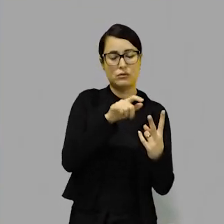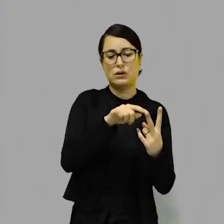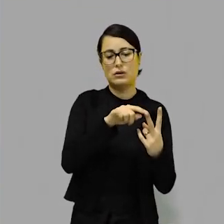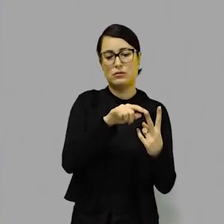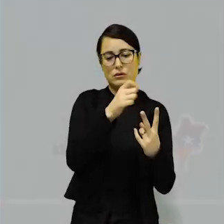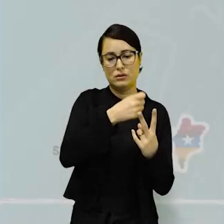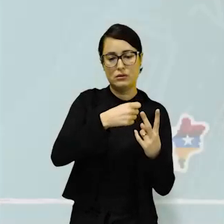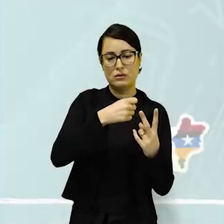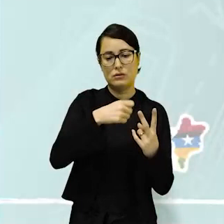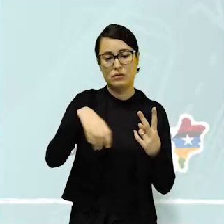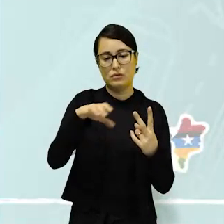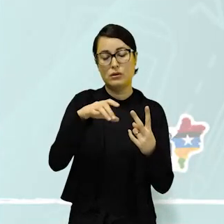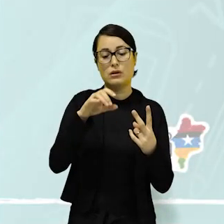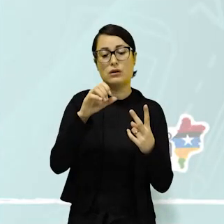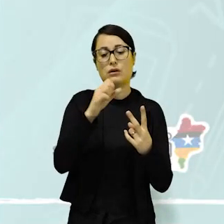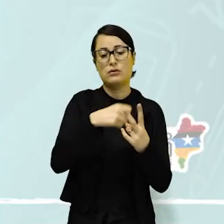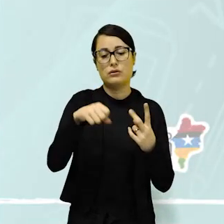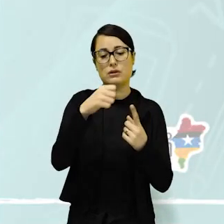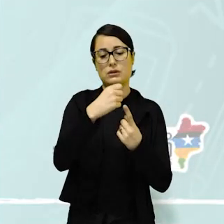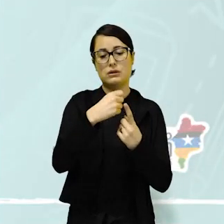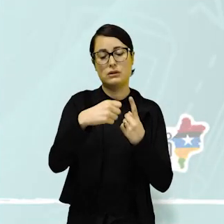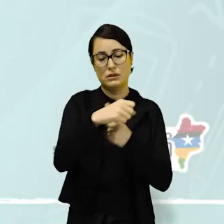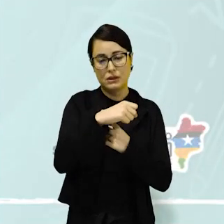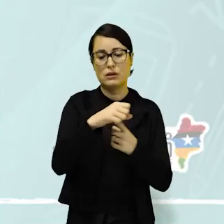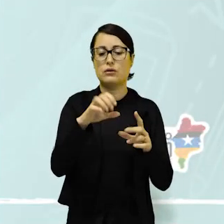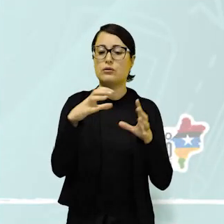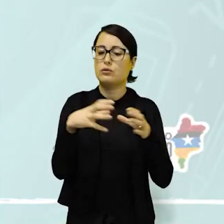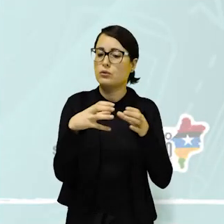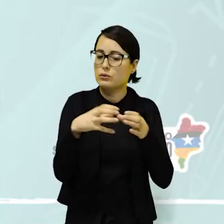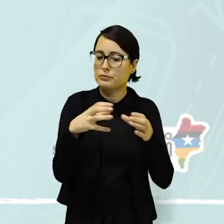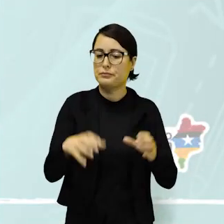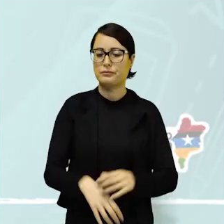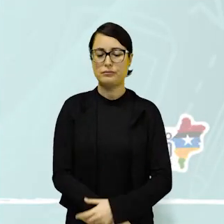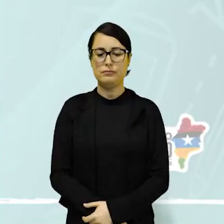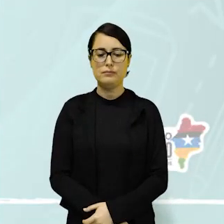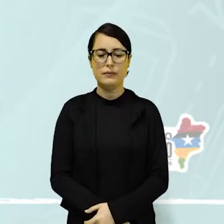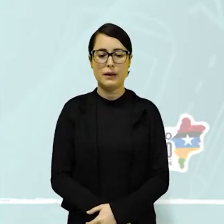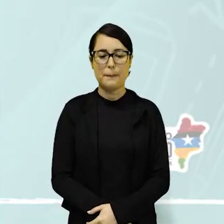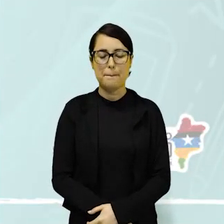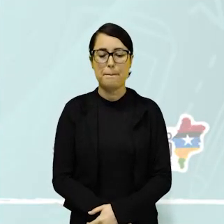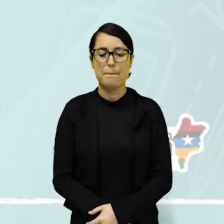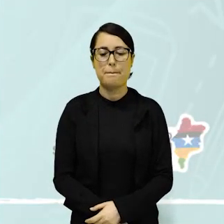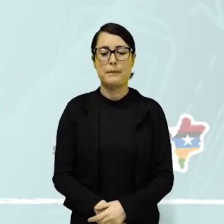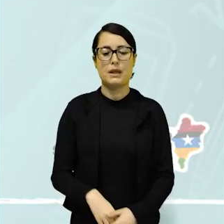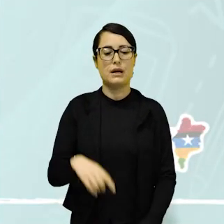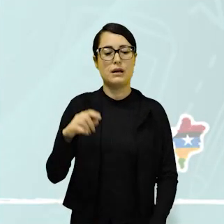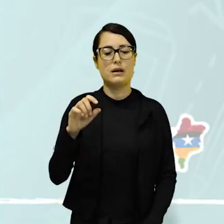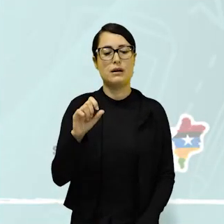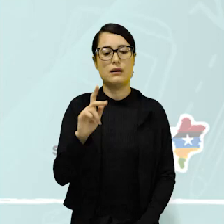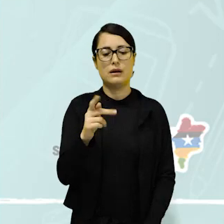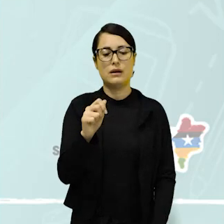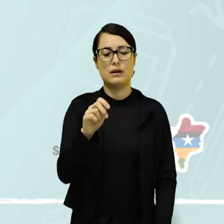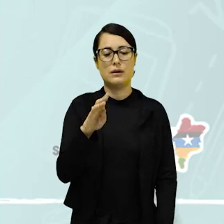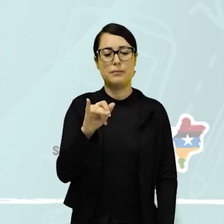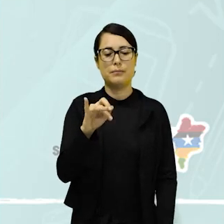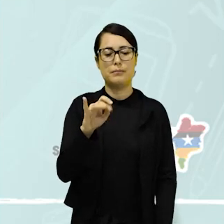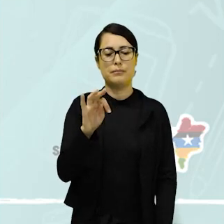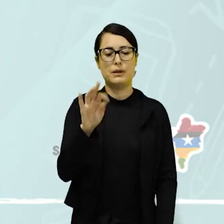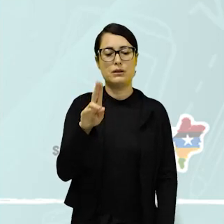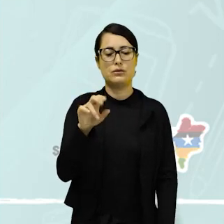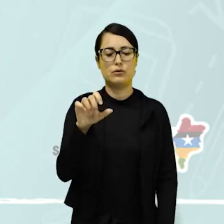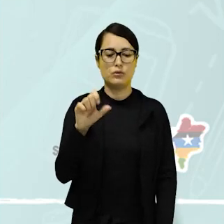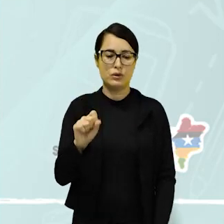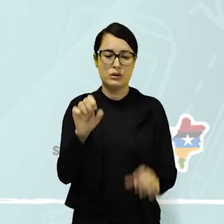o que é coletivo. O hábitos é um sistema de repertórios, de modos de pensar, de comportamentos,